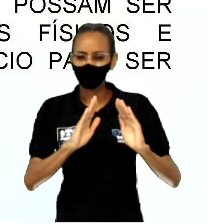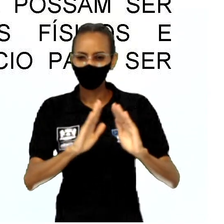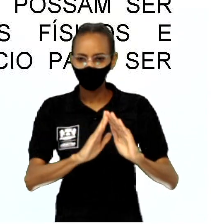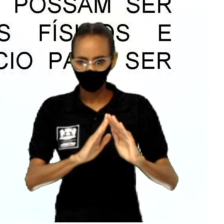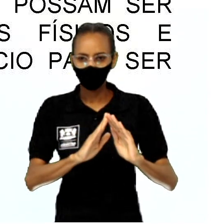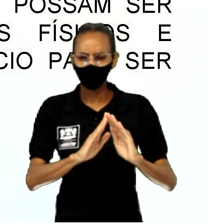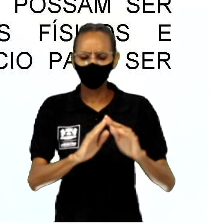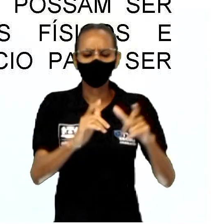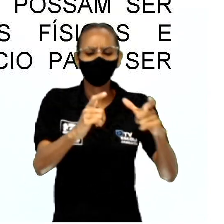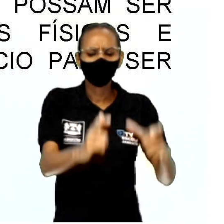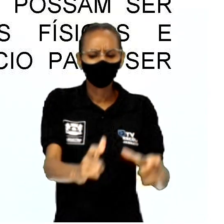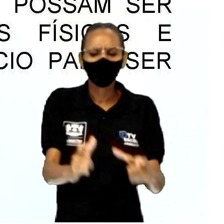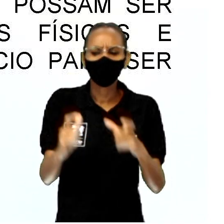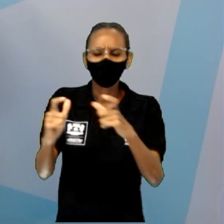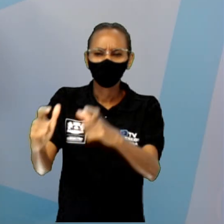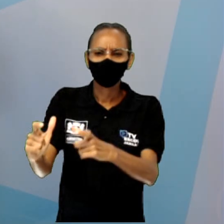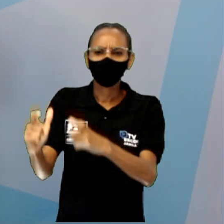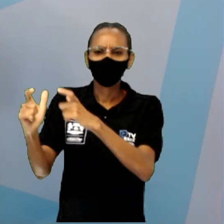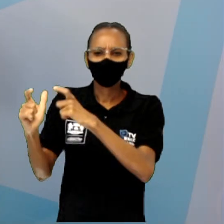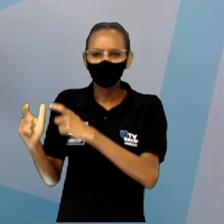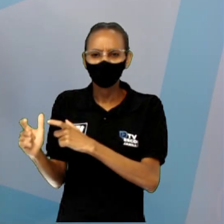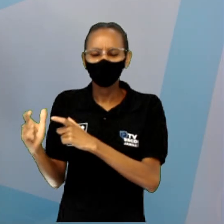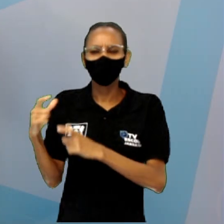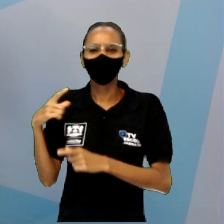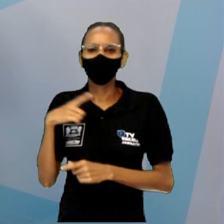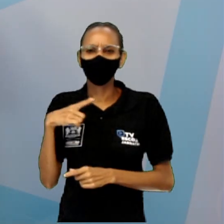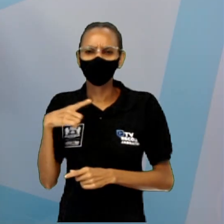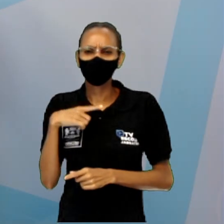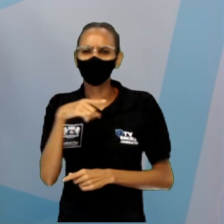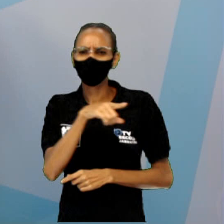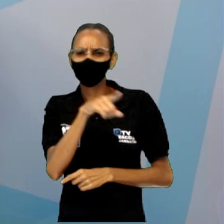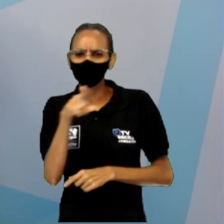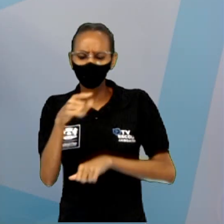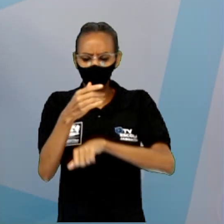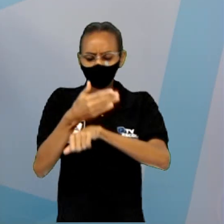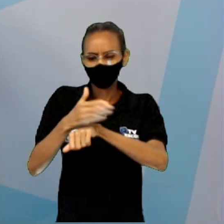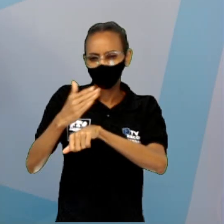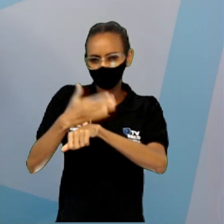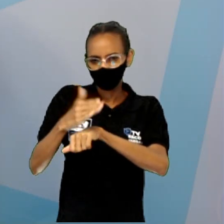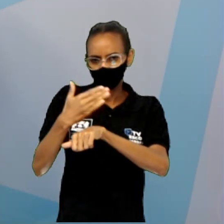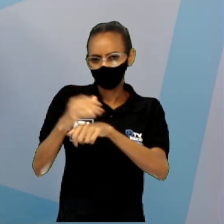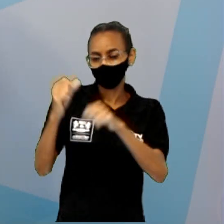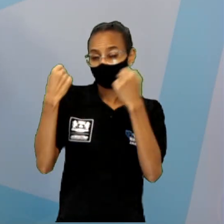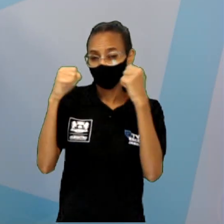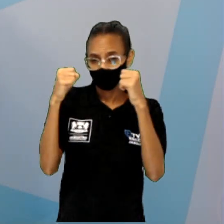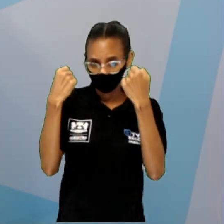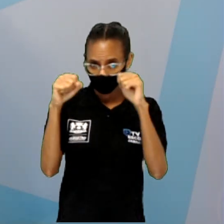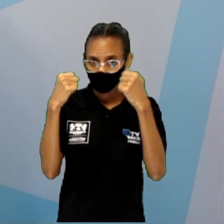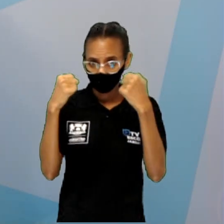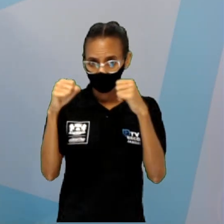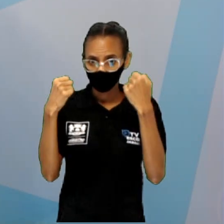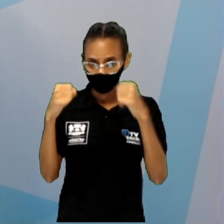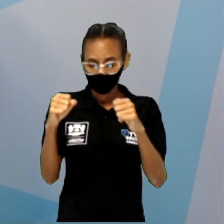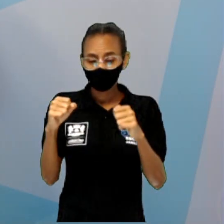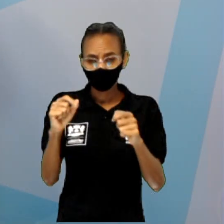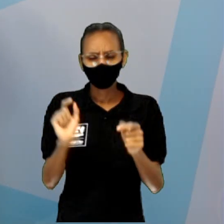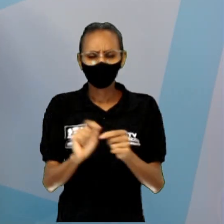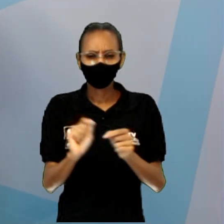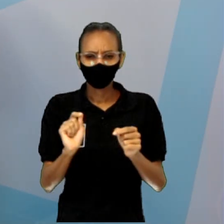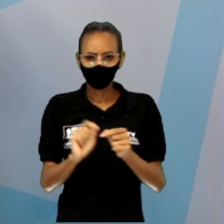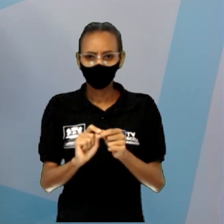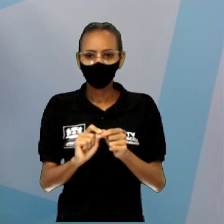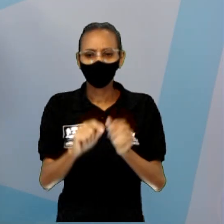os locais que vocês possam praticar exercícios físicos, ok? Realizar